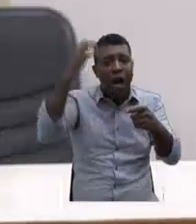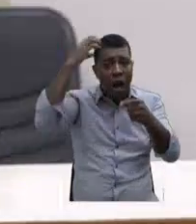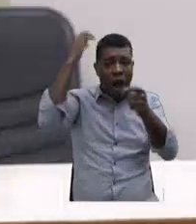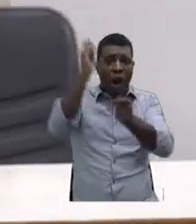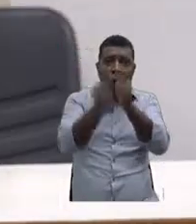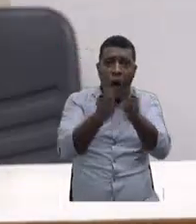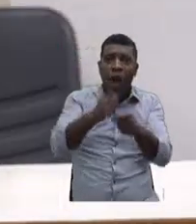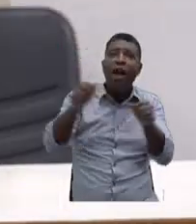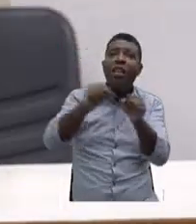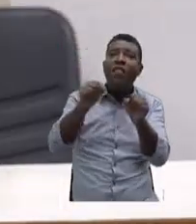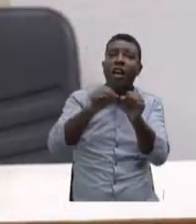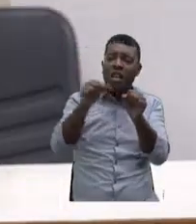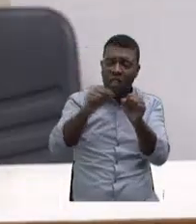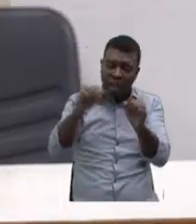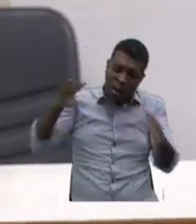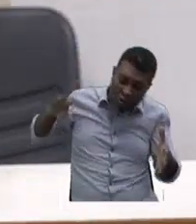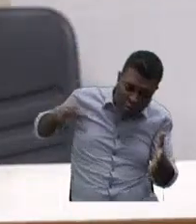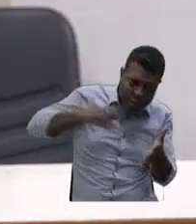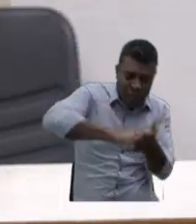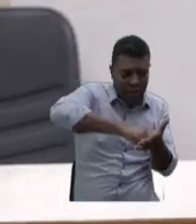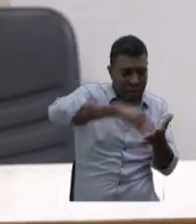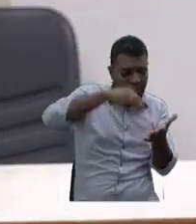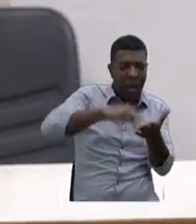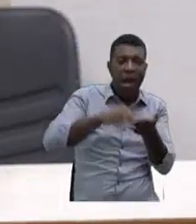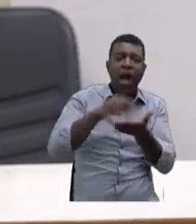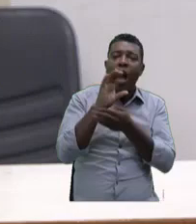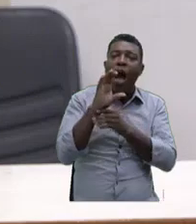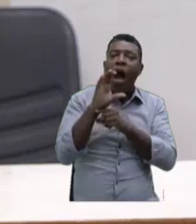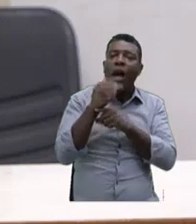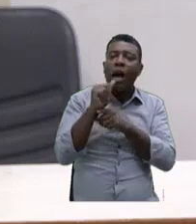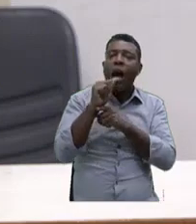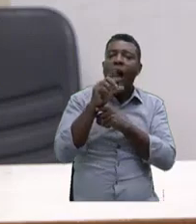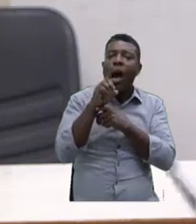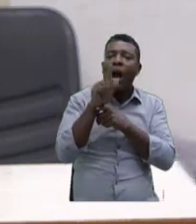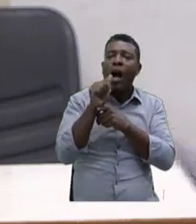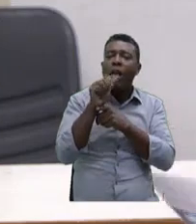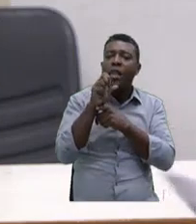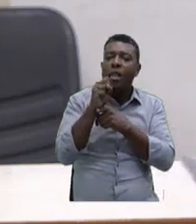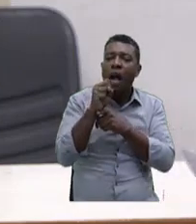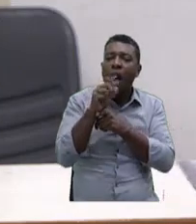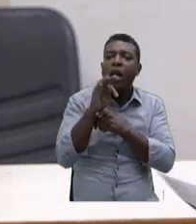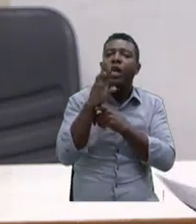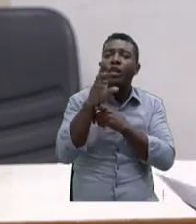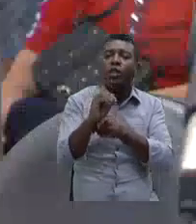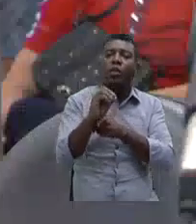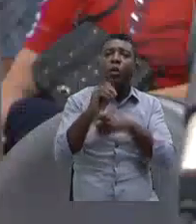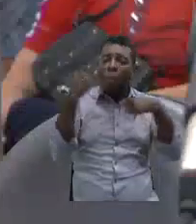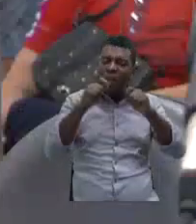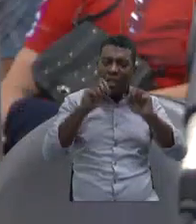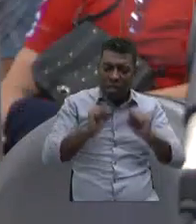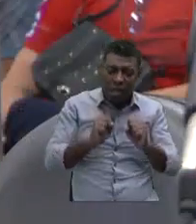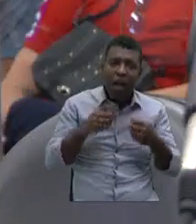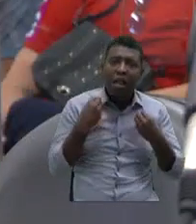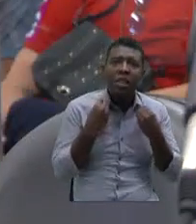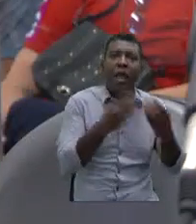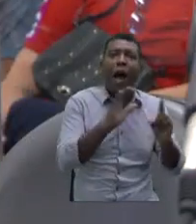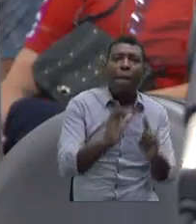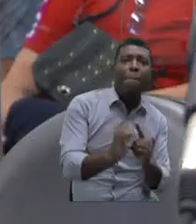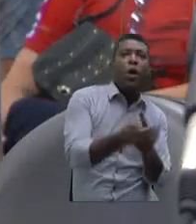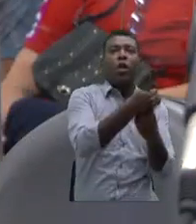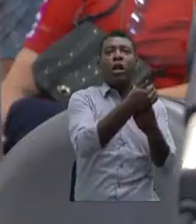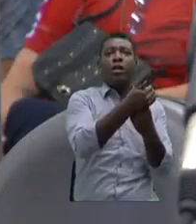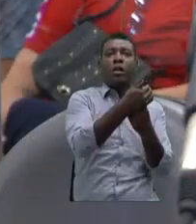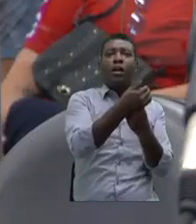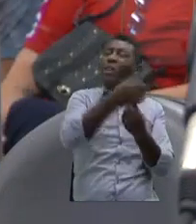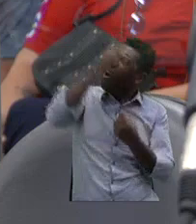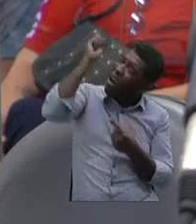É meta do IEFA, até novembro do ano passado, fazer a proteção das congadas como patrimônio histórico de Minas Gerais.